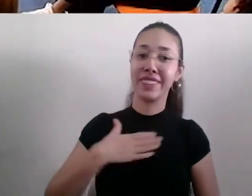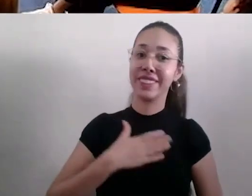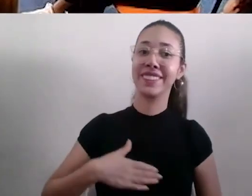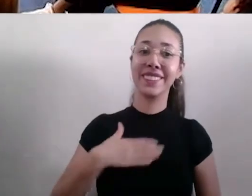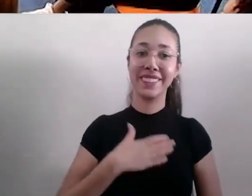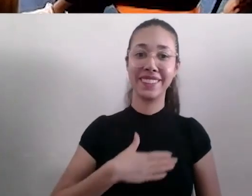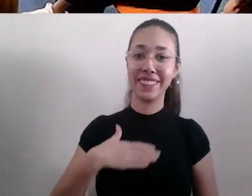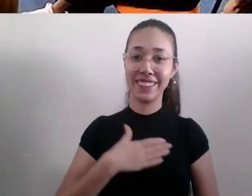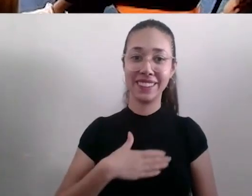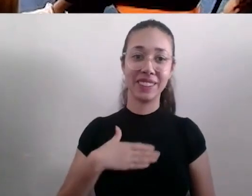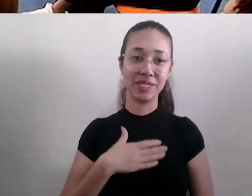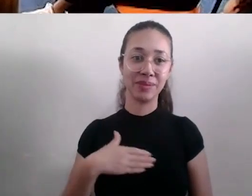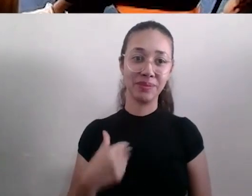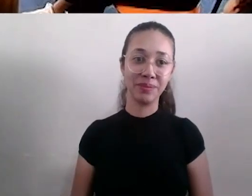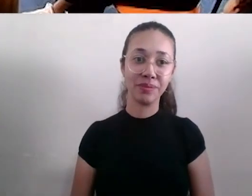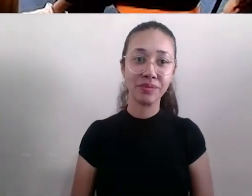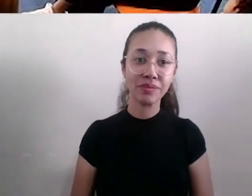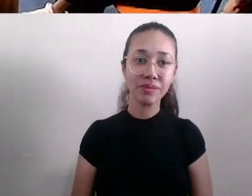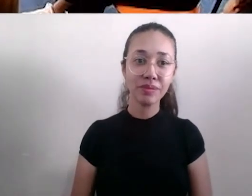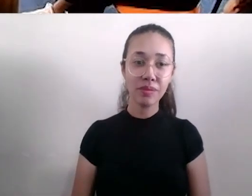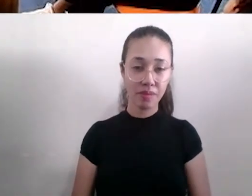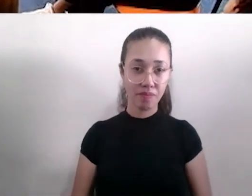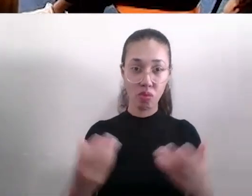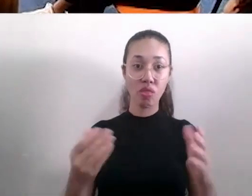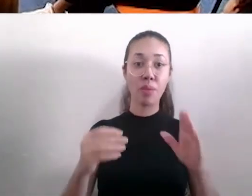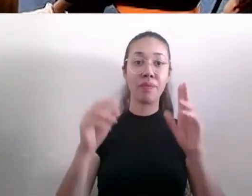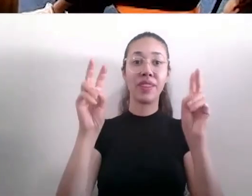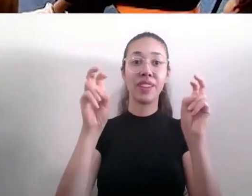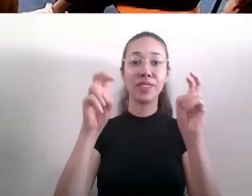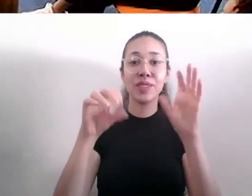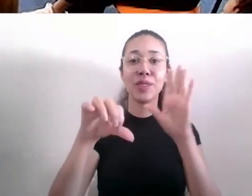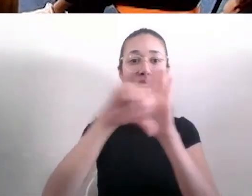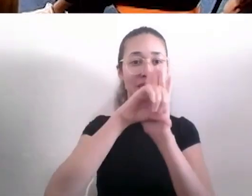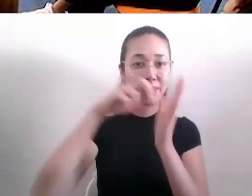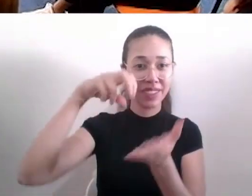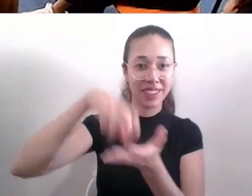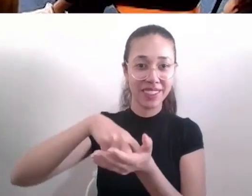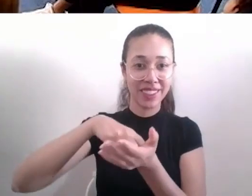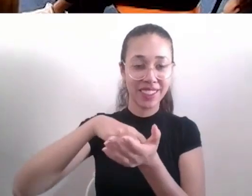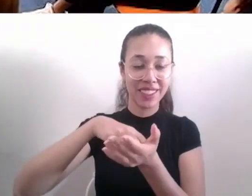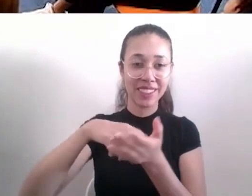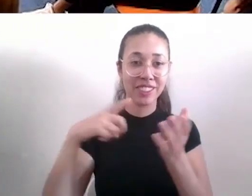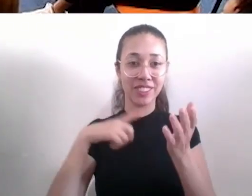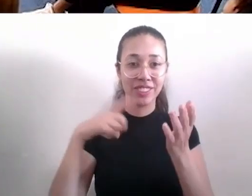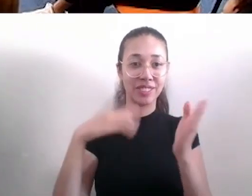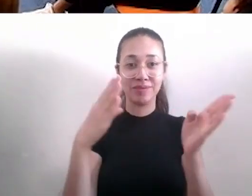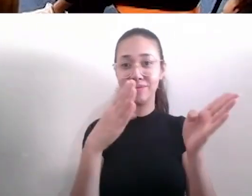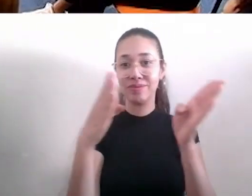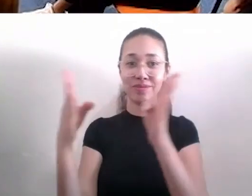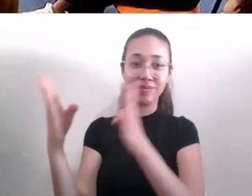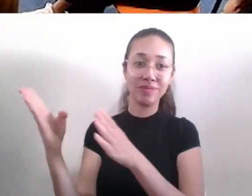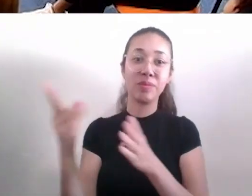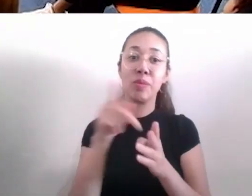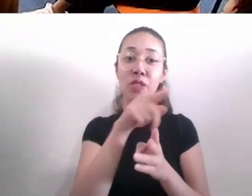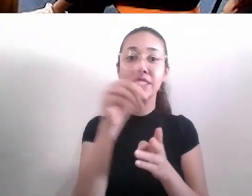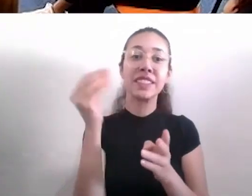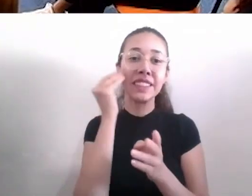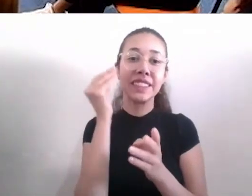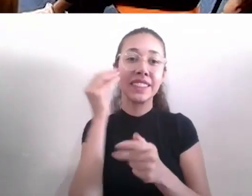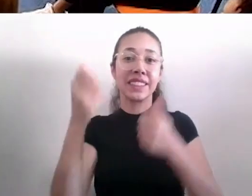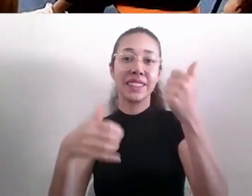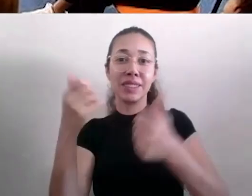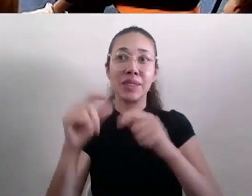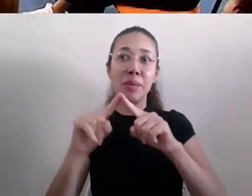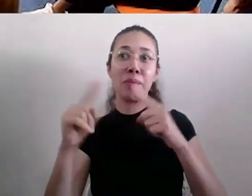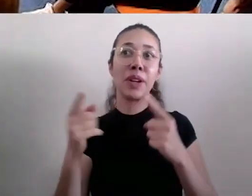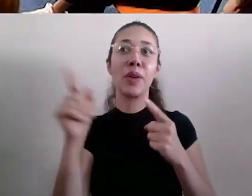Fase, né, do Crime e Castigo, né, que é aquela que fica ecoando, e o Champinha, né, então, que aí você tenta explicar uma coisa, aí você fala, mas e o